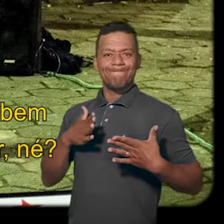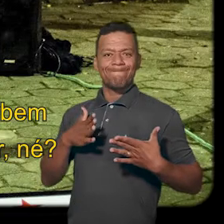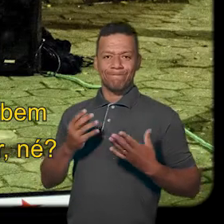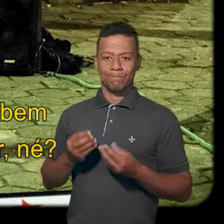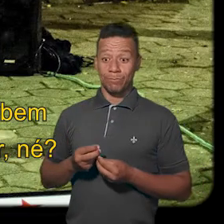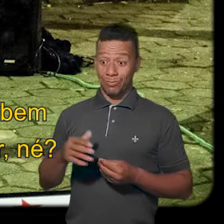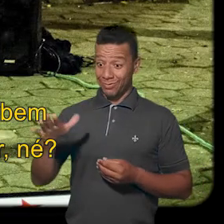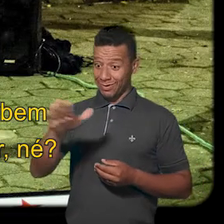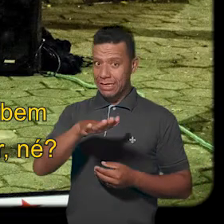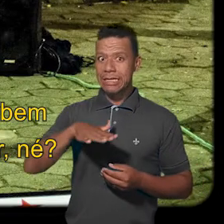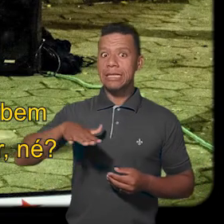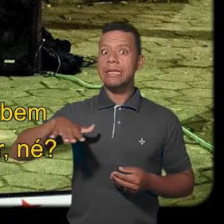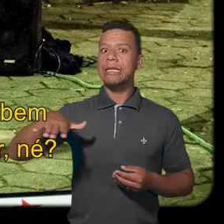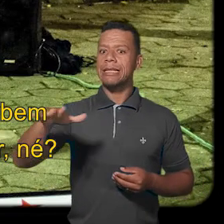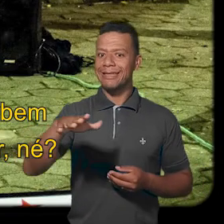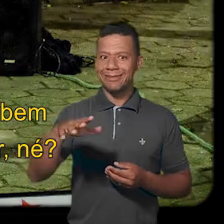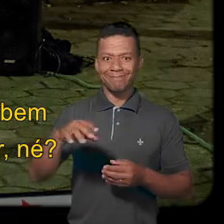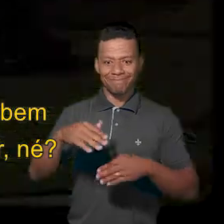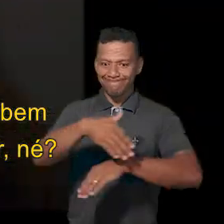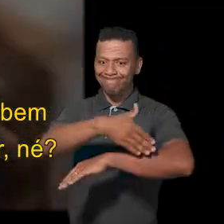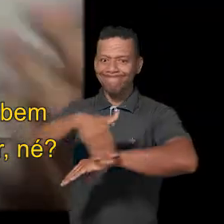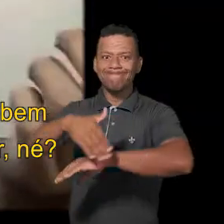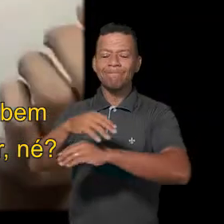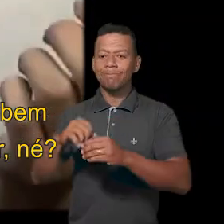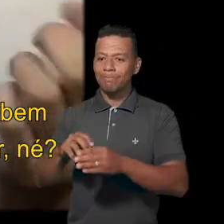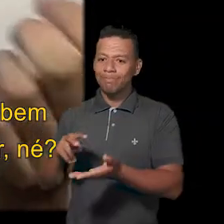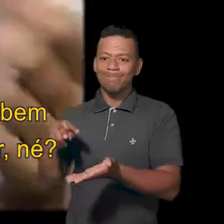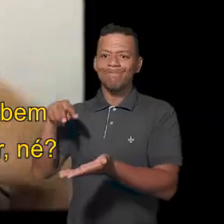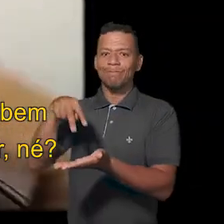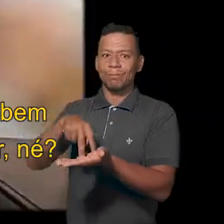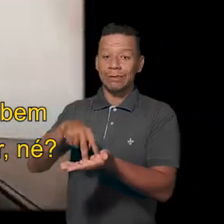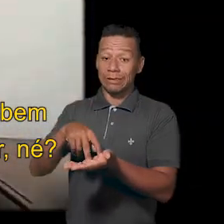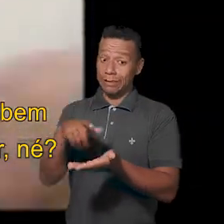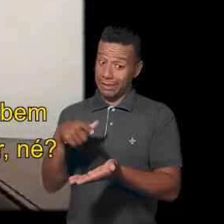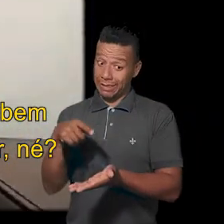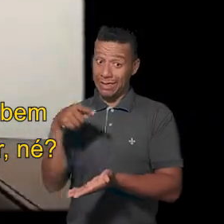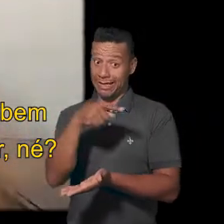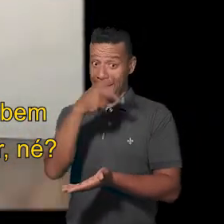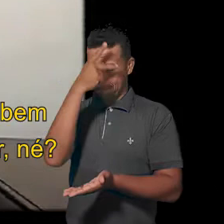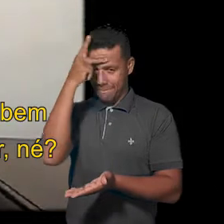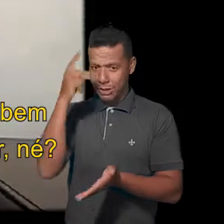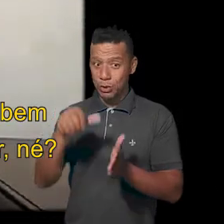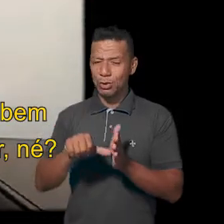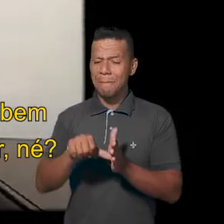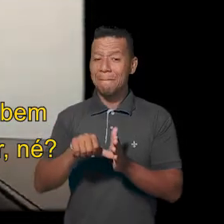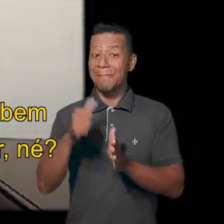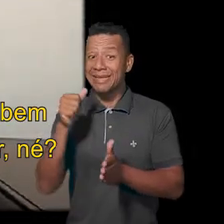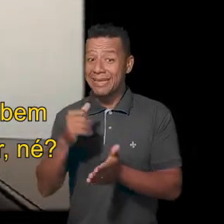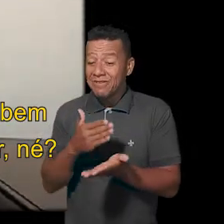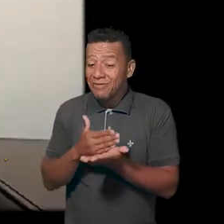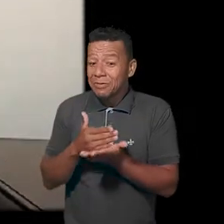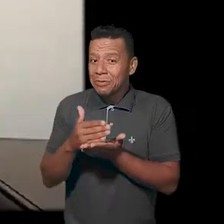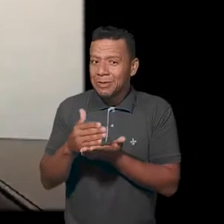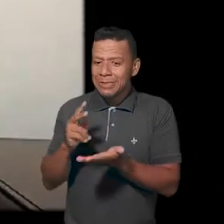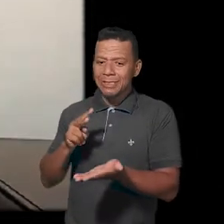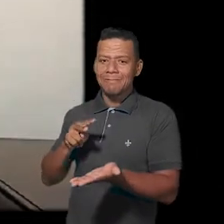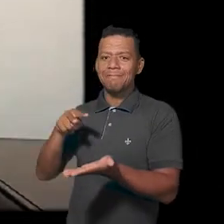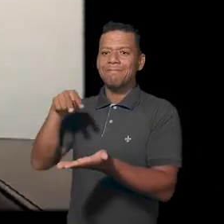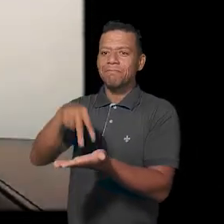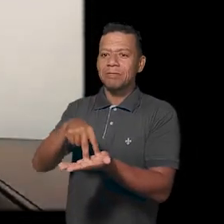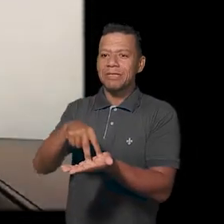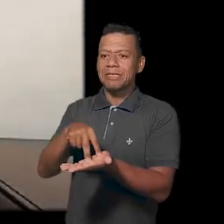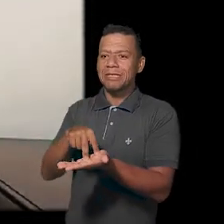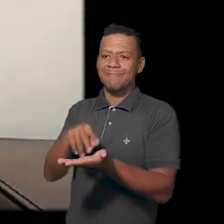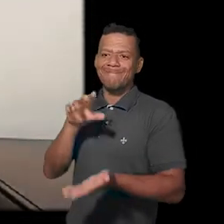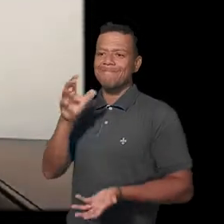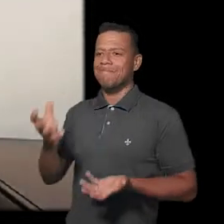era um espaço, né, os palcos abertos, que era bem importante para a galera que está começando a apresentar, né, mostrar pela primeira